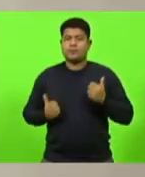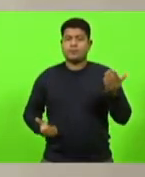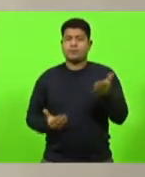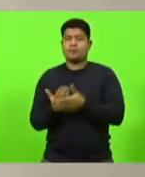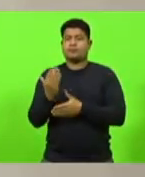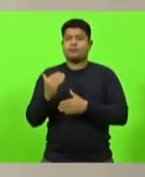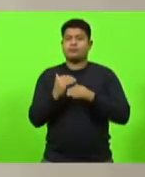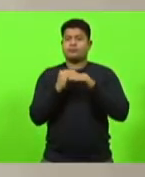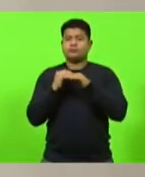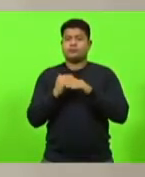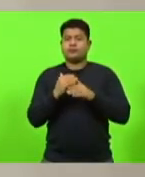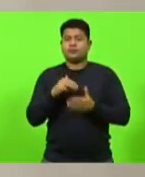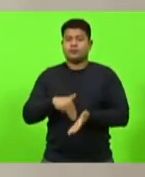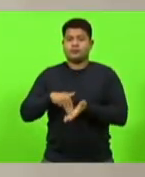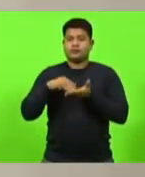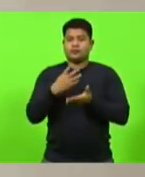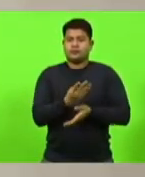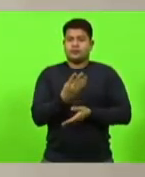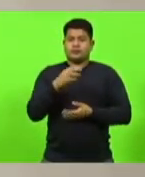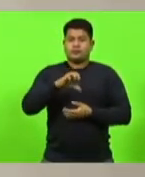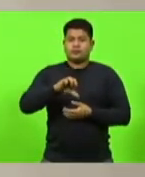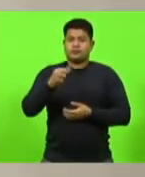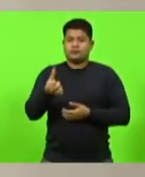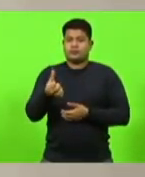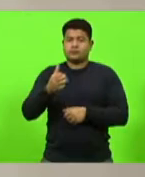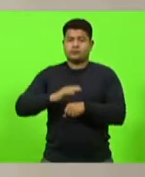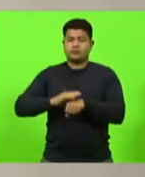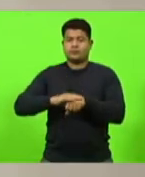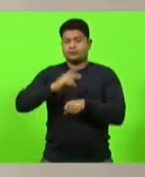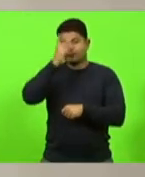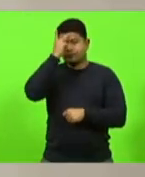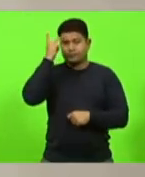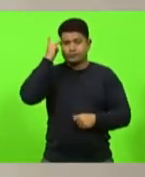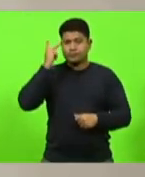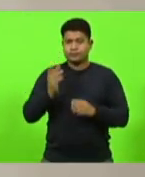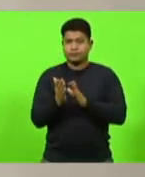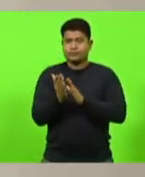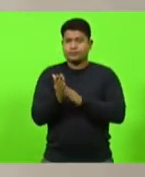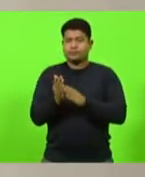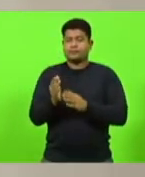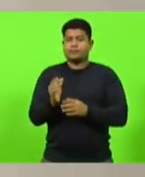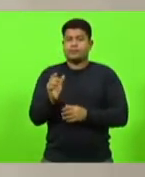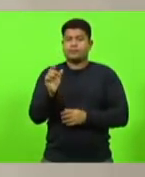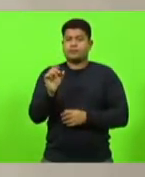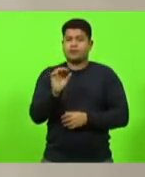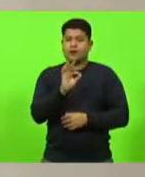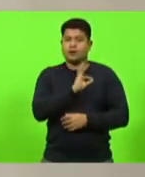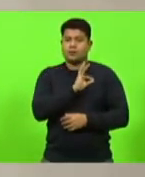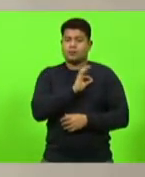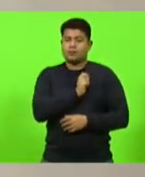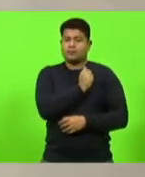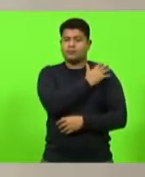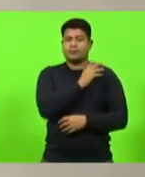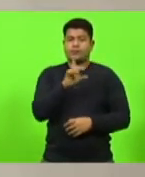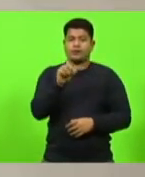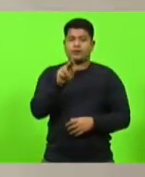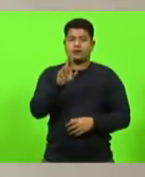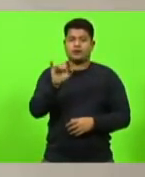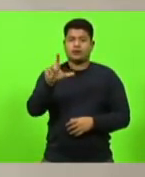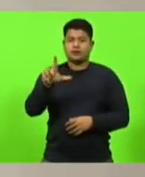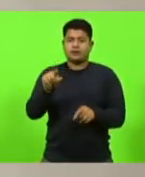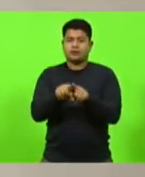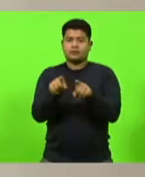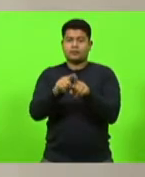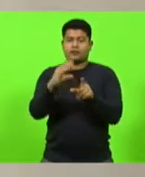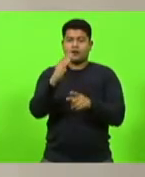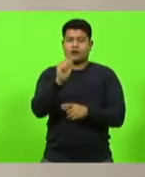por unanimidade, moção 496, autor deputada Paulinha, manifestando aplausos aos policiais militares Daniel Gomes Arantes e Cássio Dias Cruz,